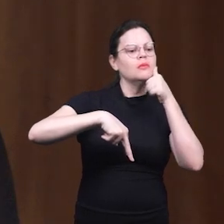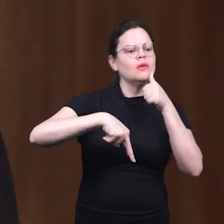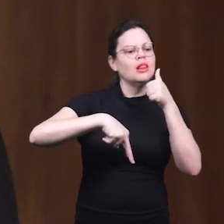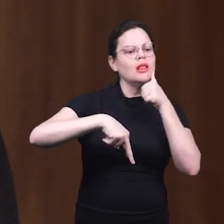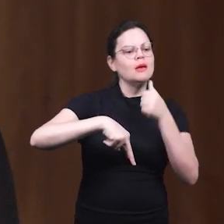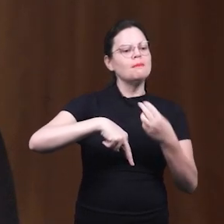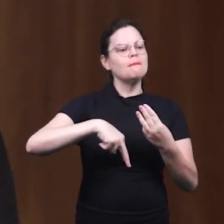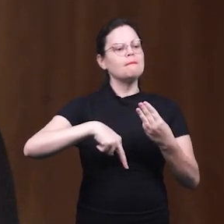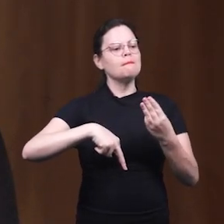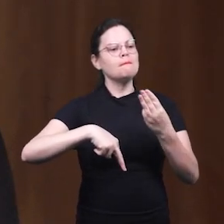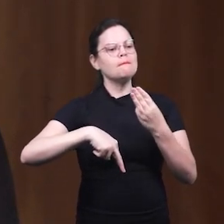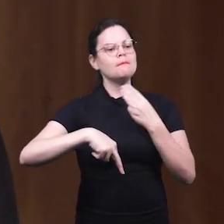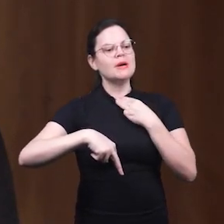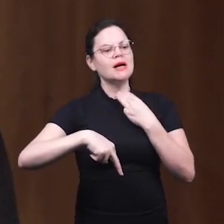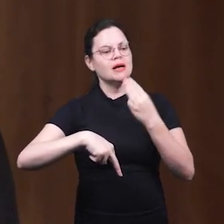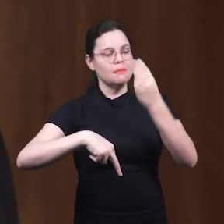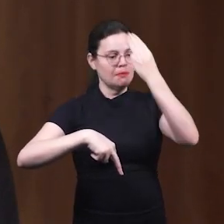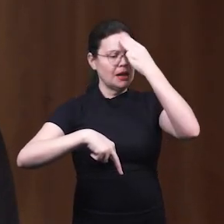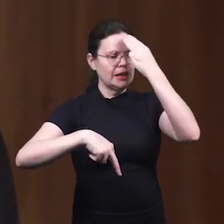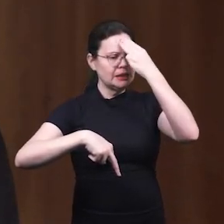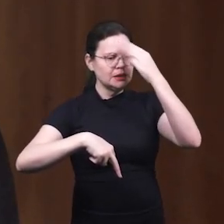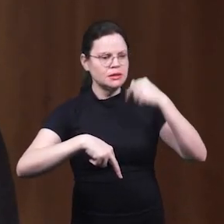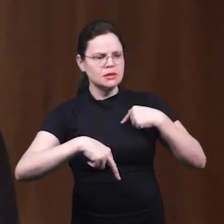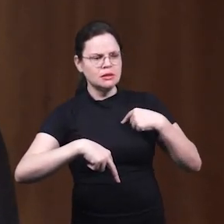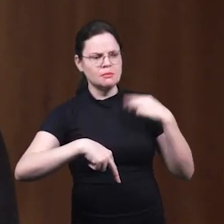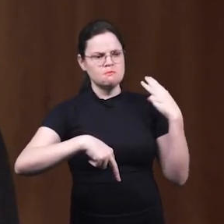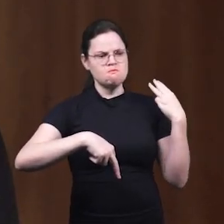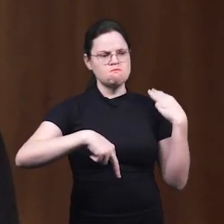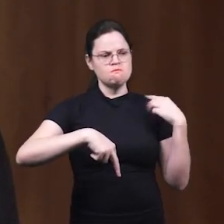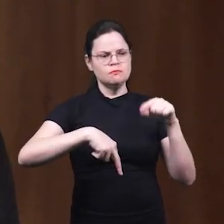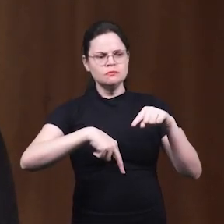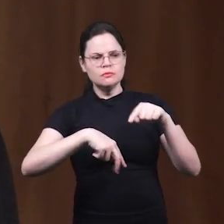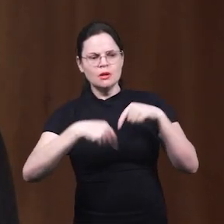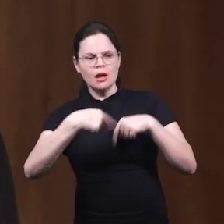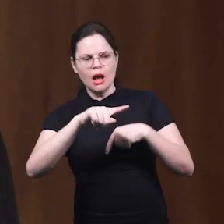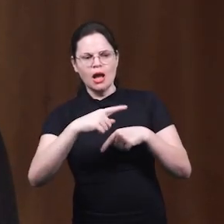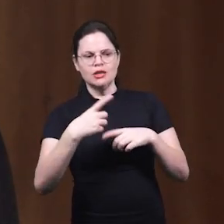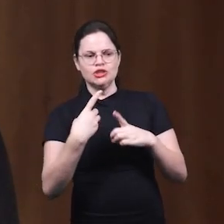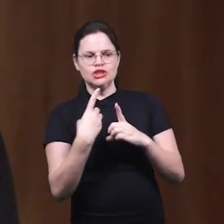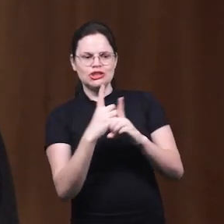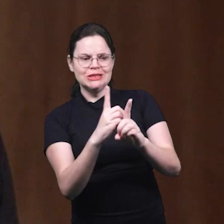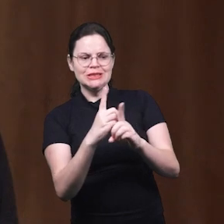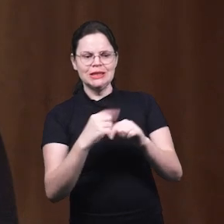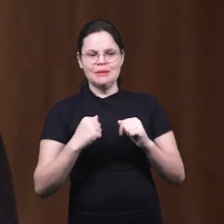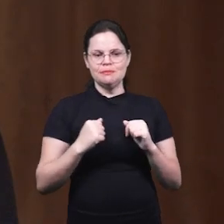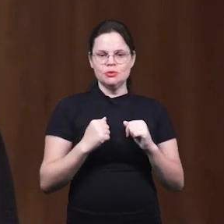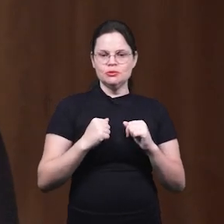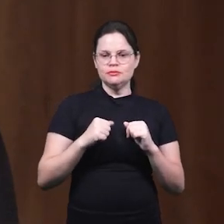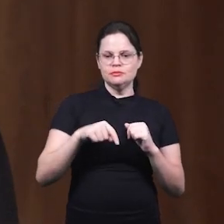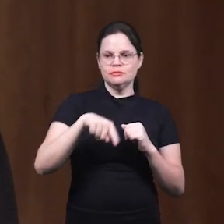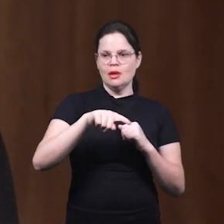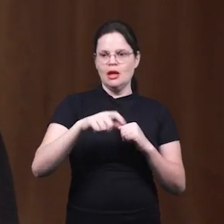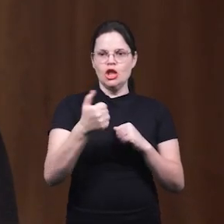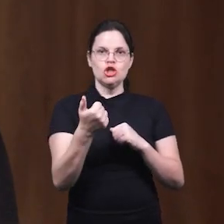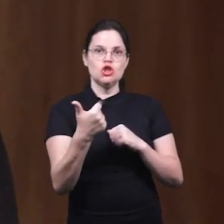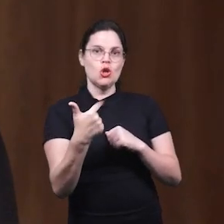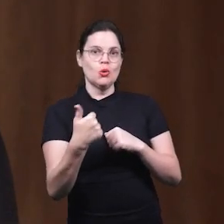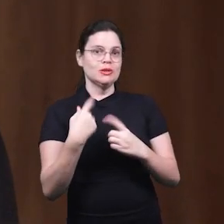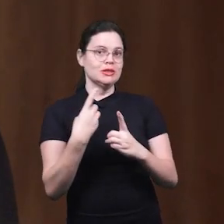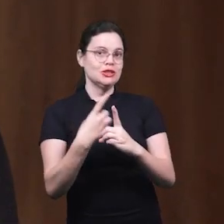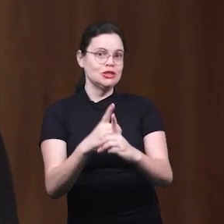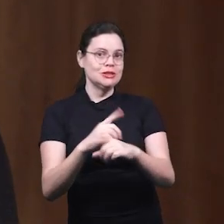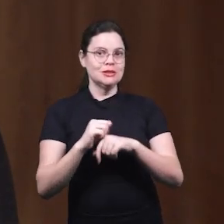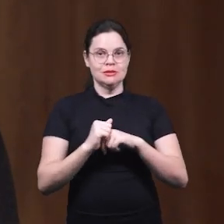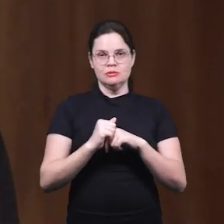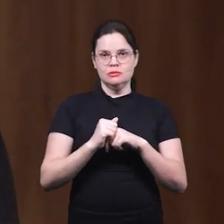aos 11, não foi para todos. O Senhor Jesus não se preocupou em aparecer para Anás e